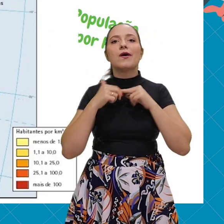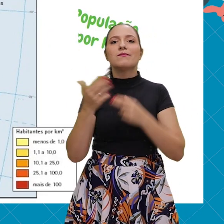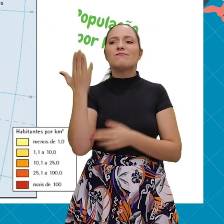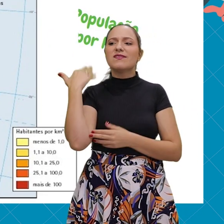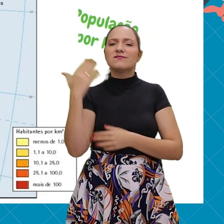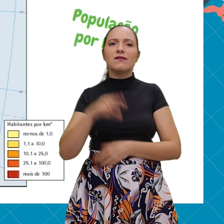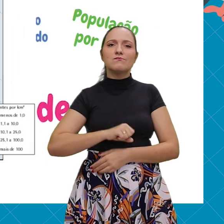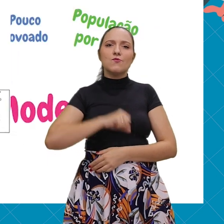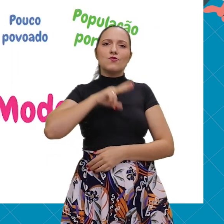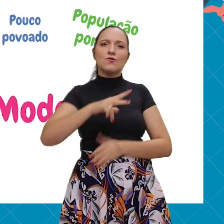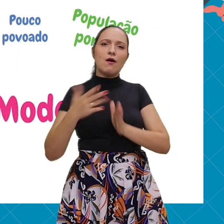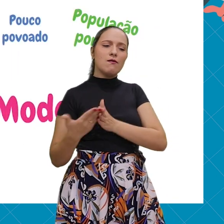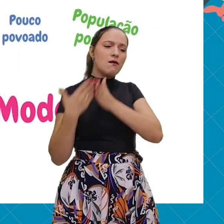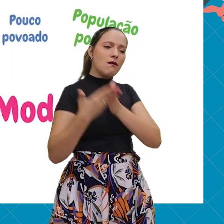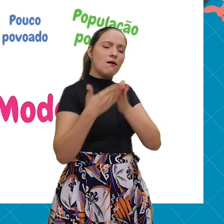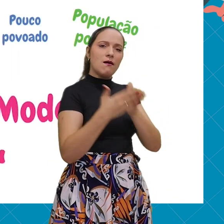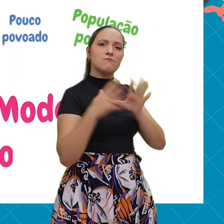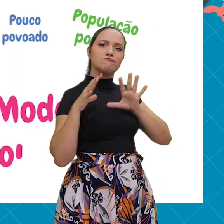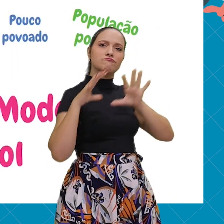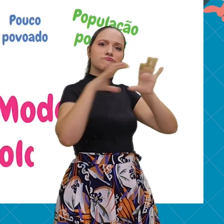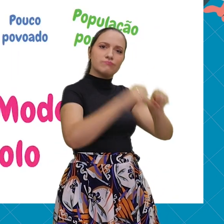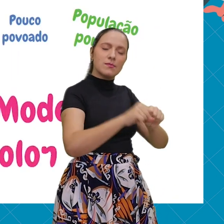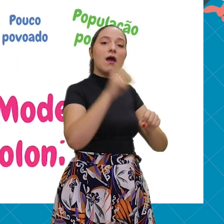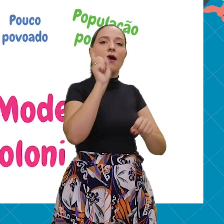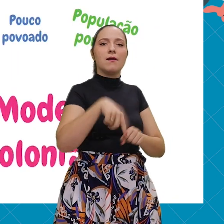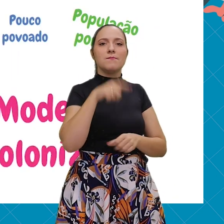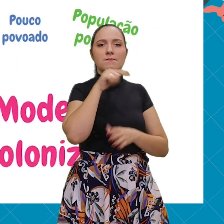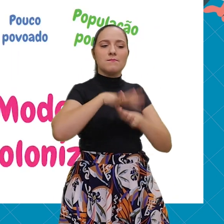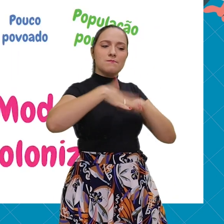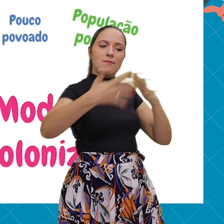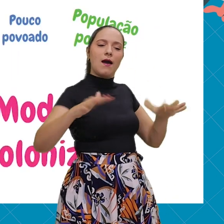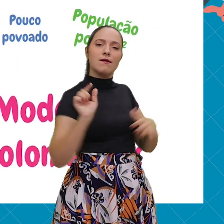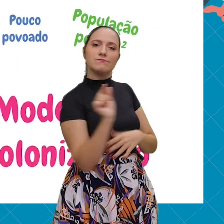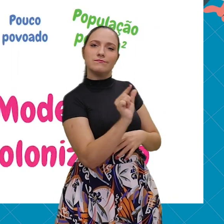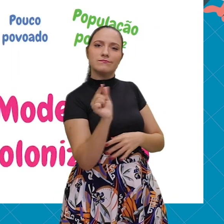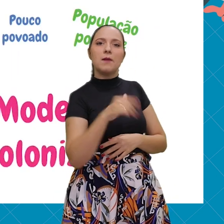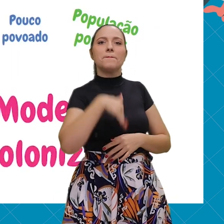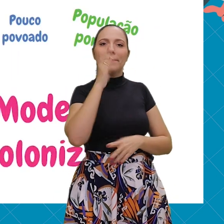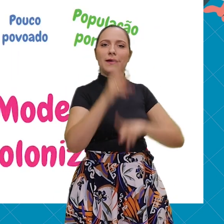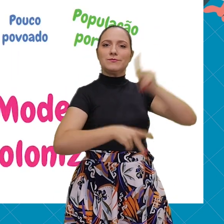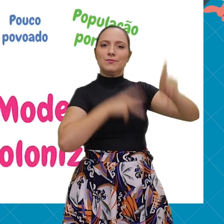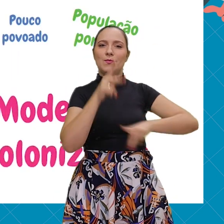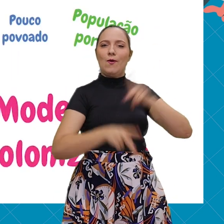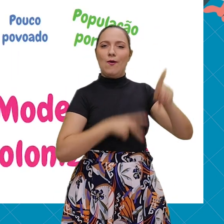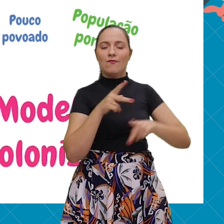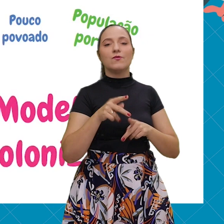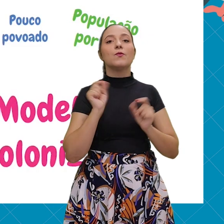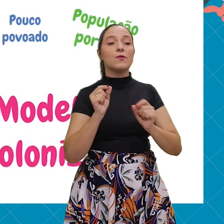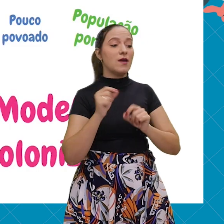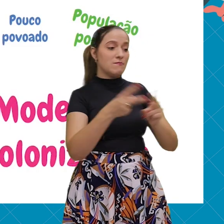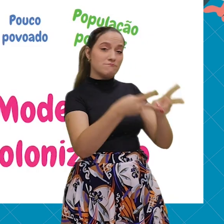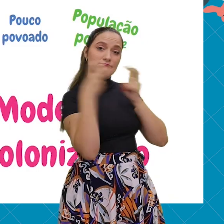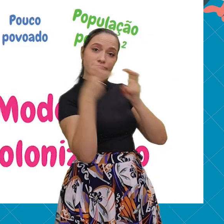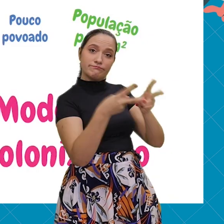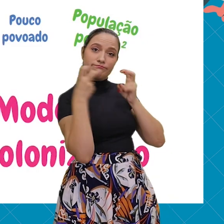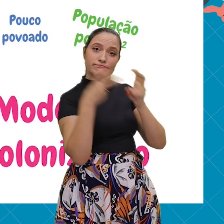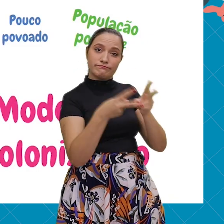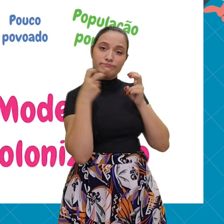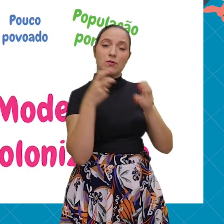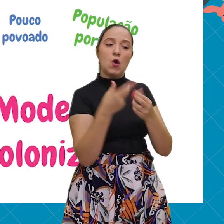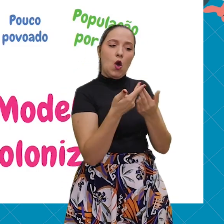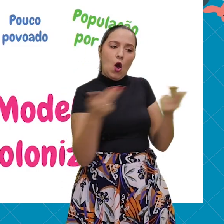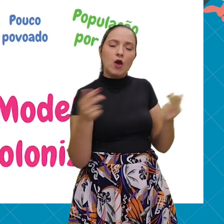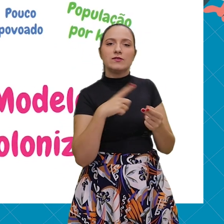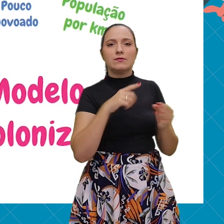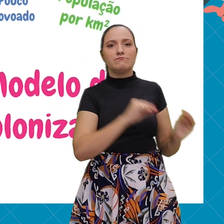de colonização pelo qual o Brasil foi submetido, que era uma colonização de exploração, ou seja, exportação de matérias-primas para